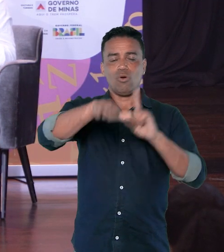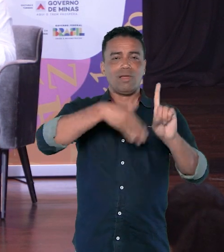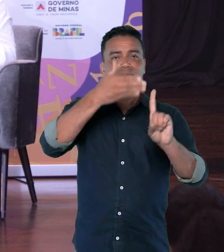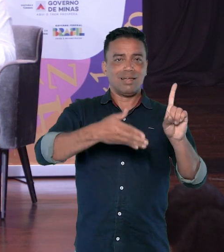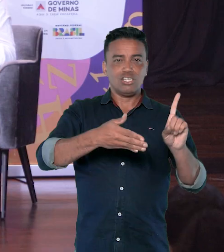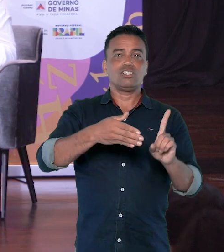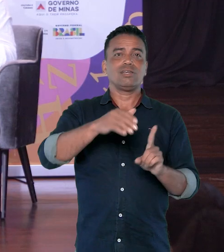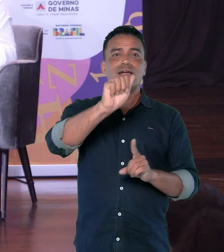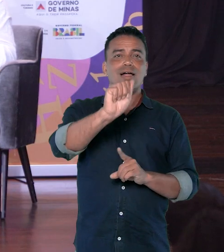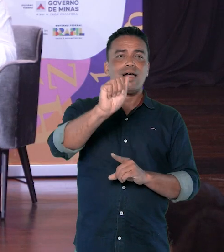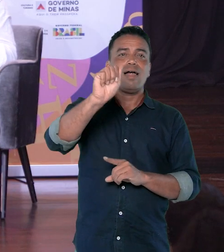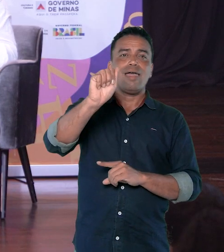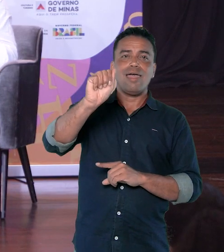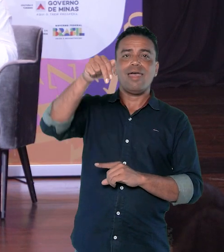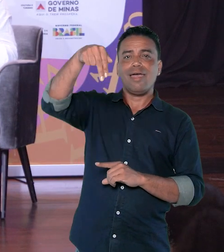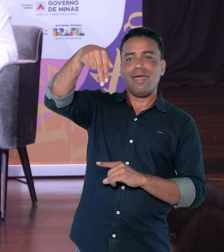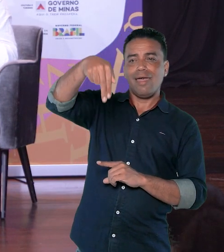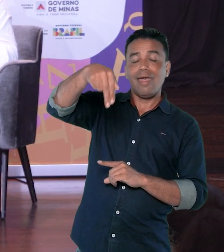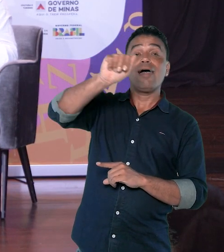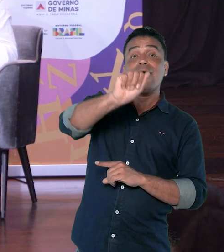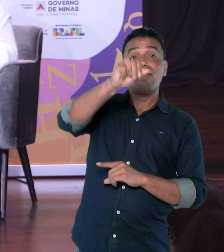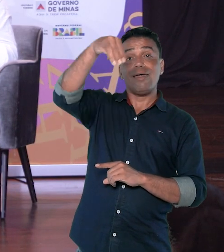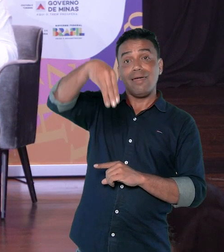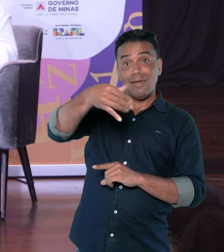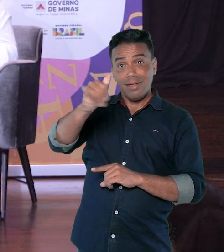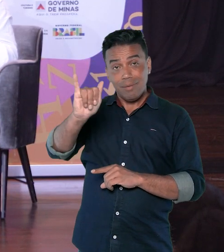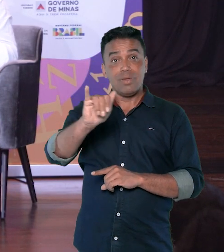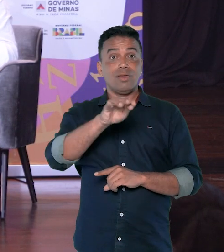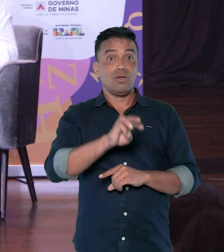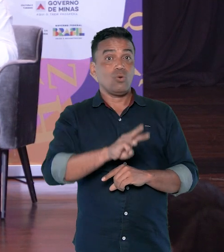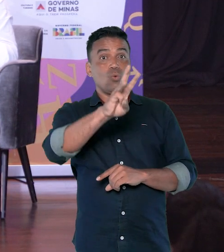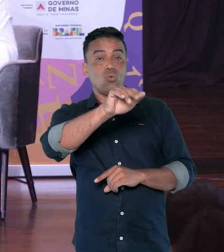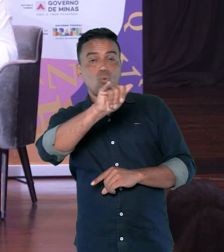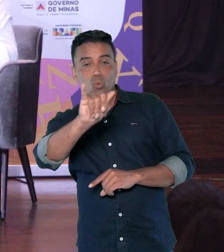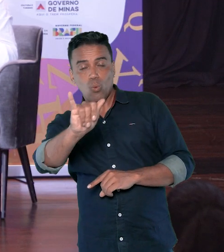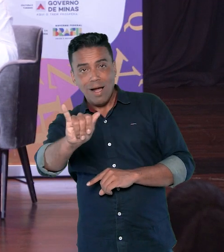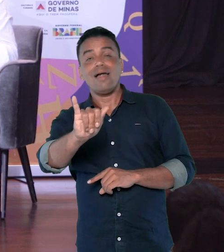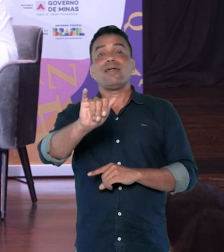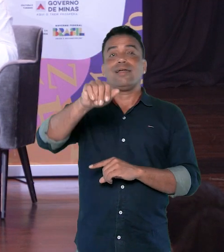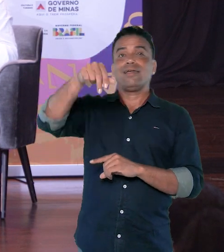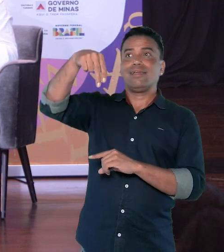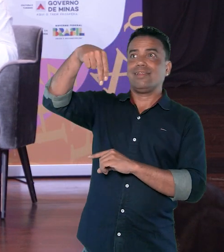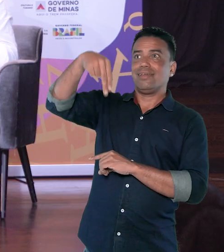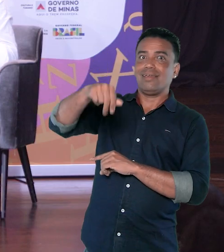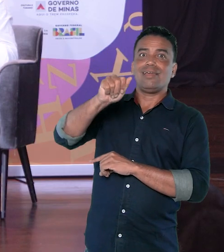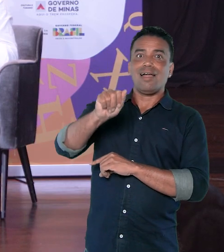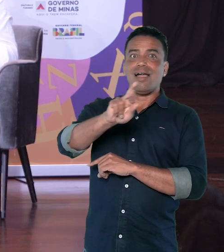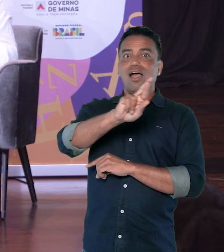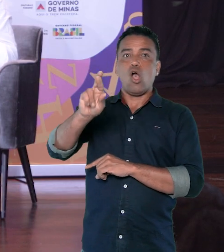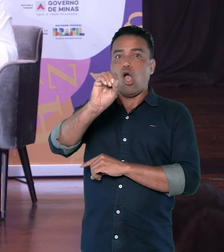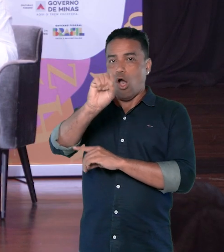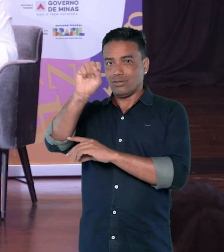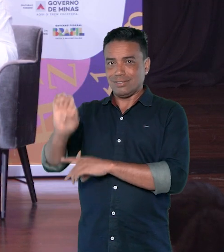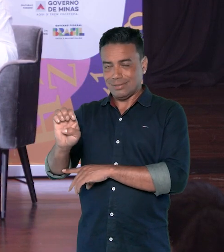Né? Que é aquela coisa meio... Enfim, quem escuta sabe, né, o que é. E tem algumas referências também da Amy, em alguns